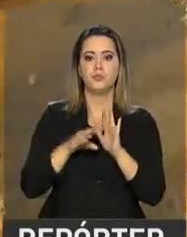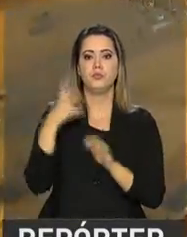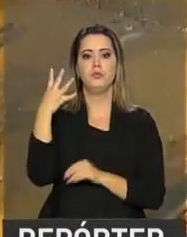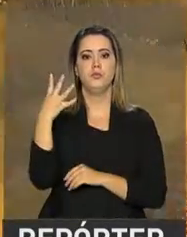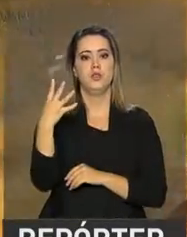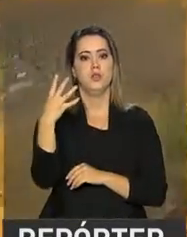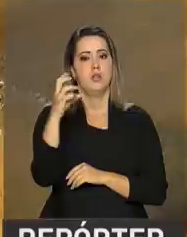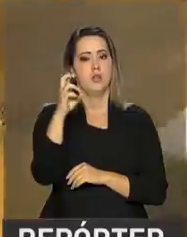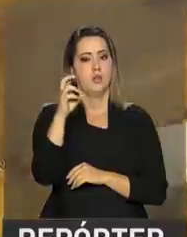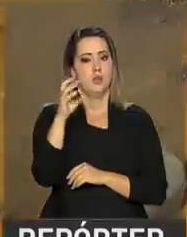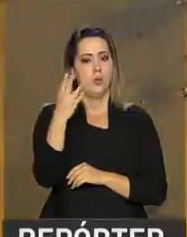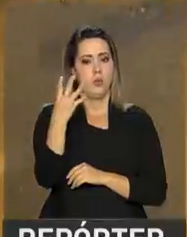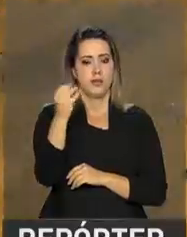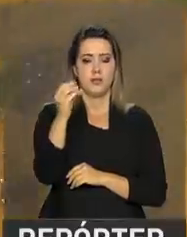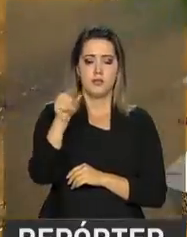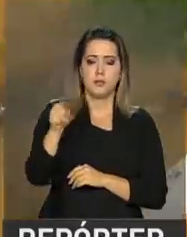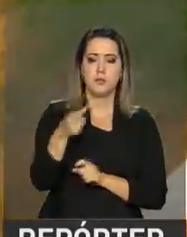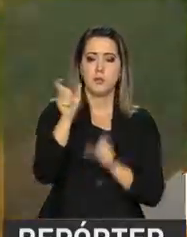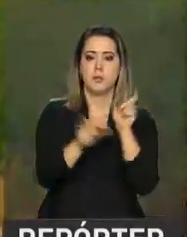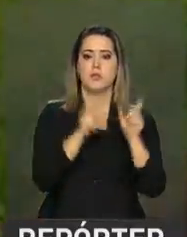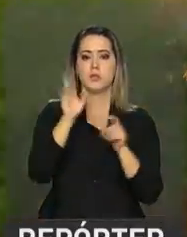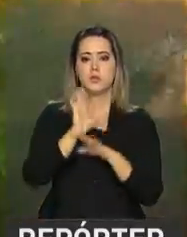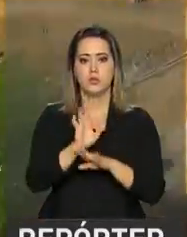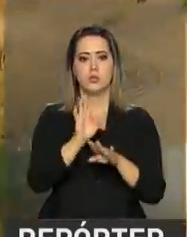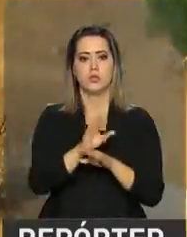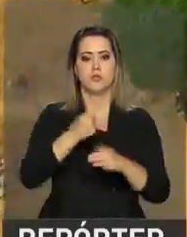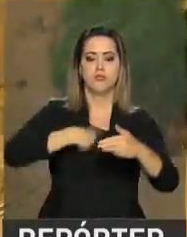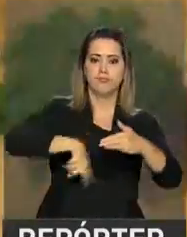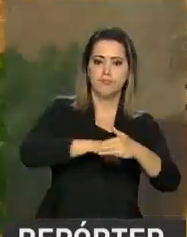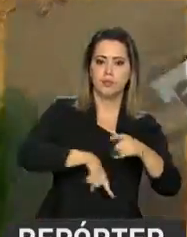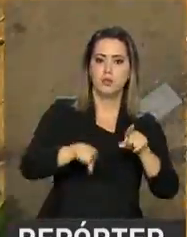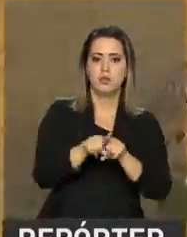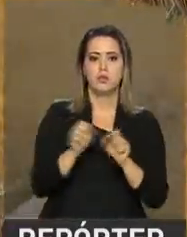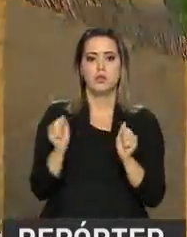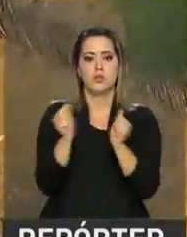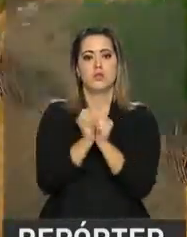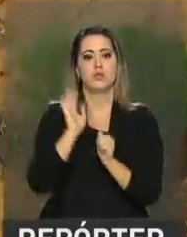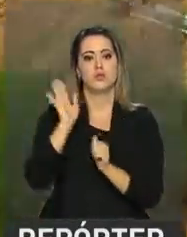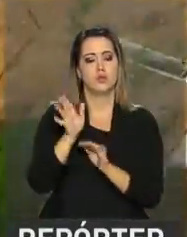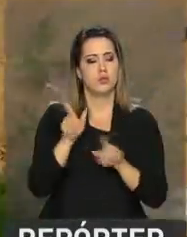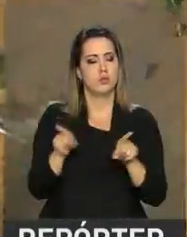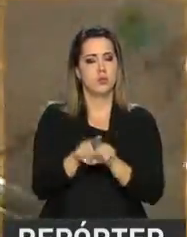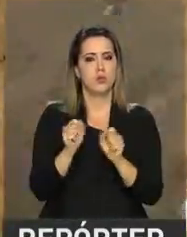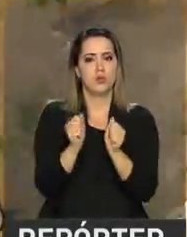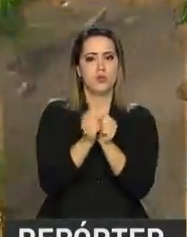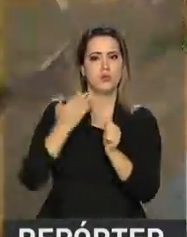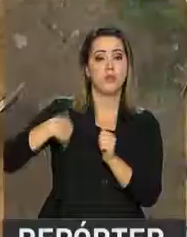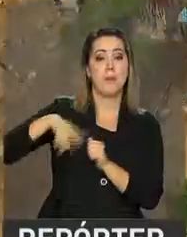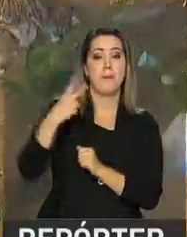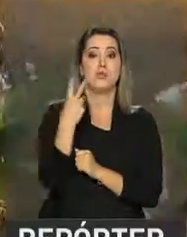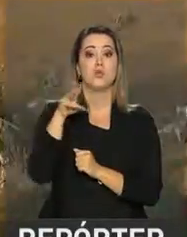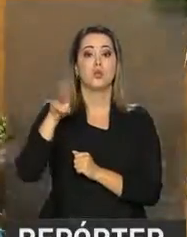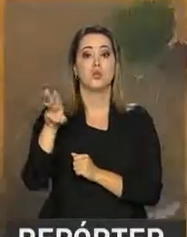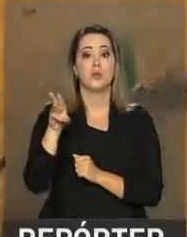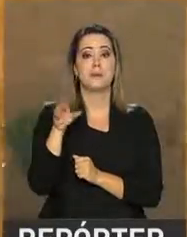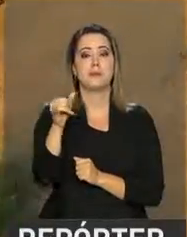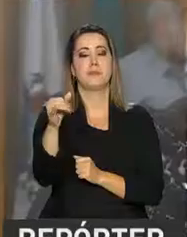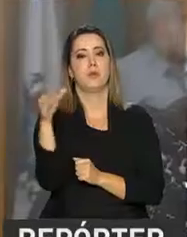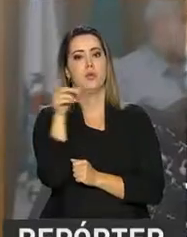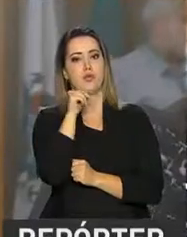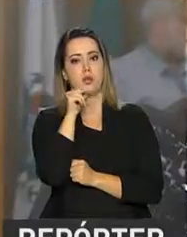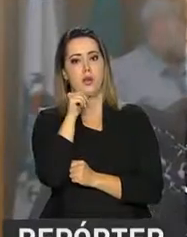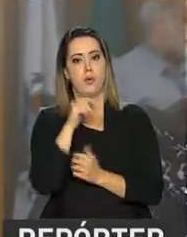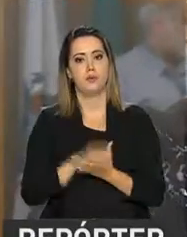400 mil pessoas já foram beneficiadas com cisternas que juntas podem armazenar 2 bilhões de litros de